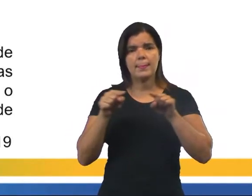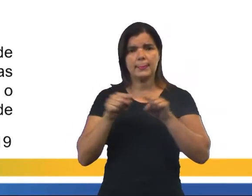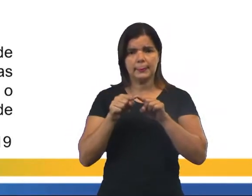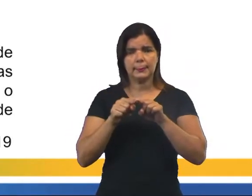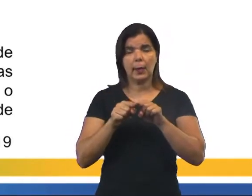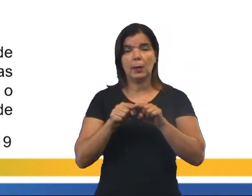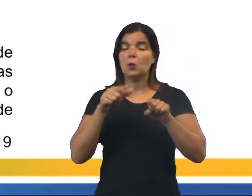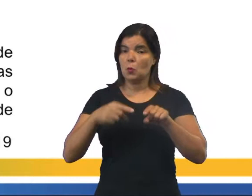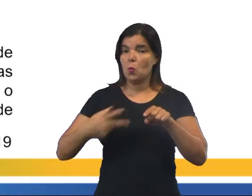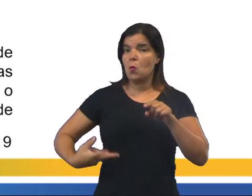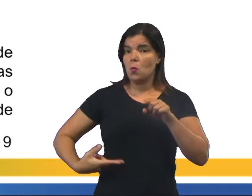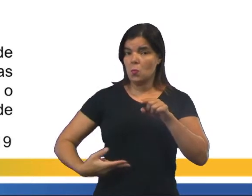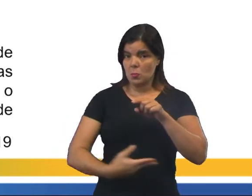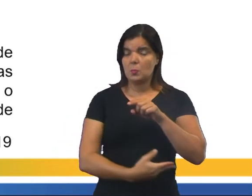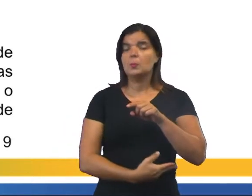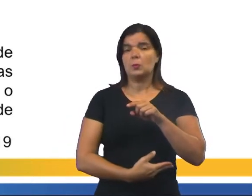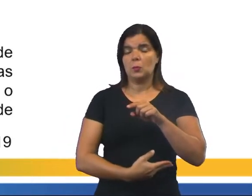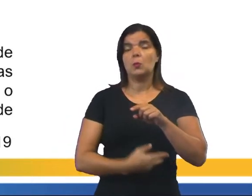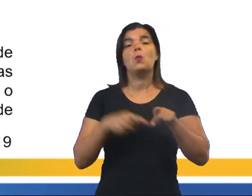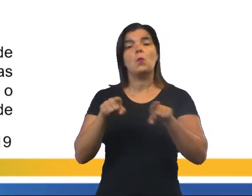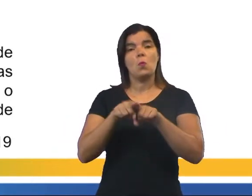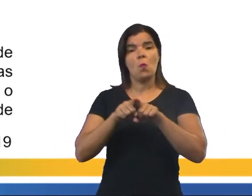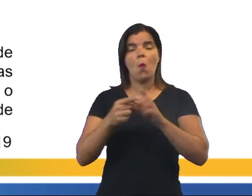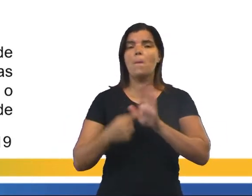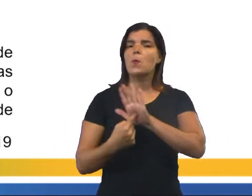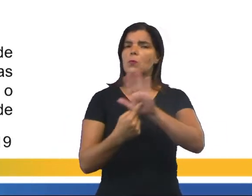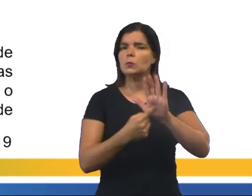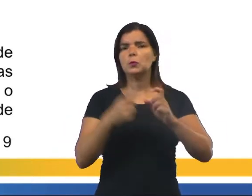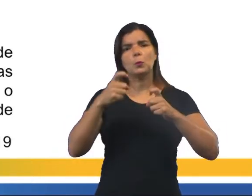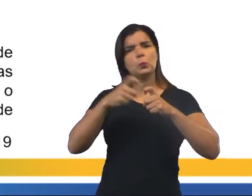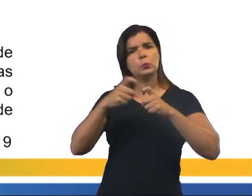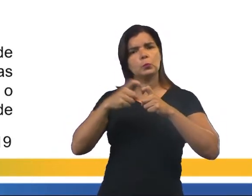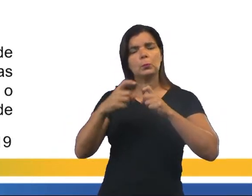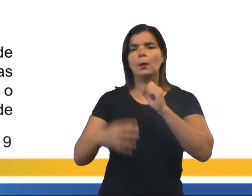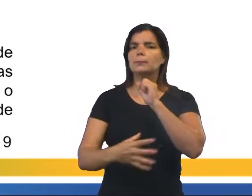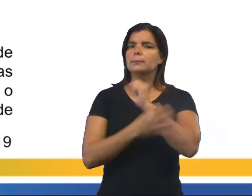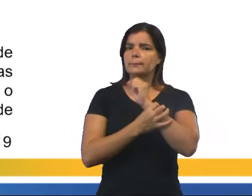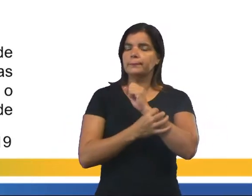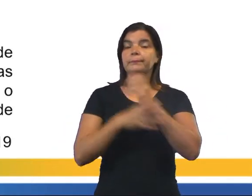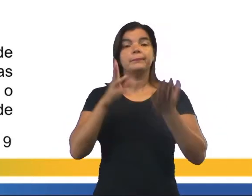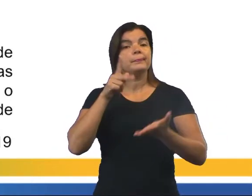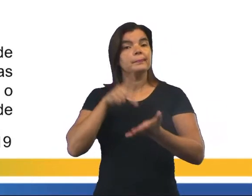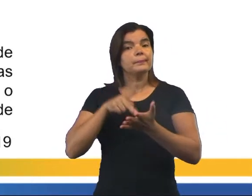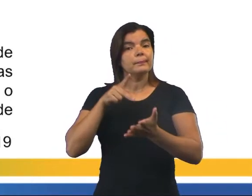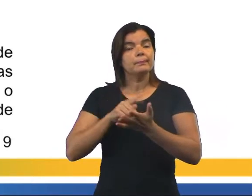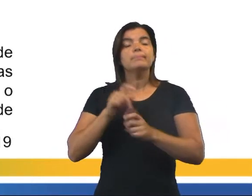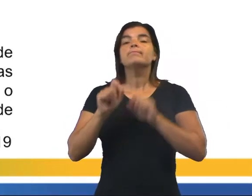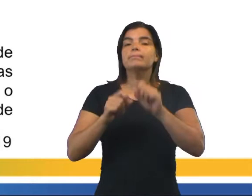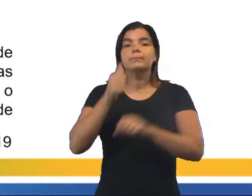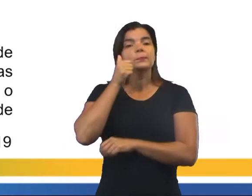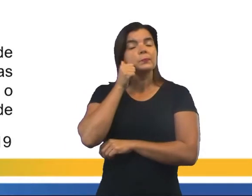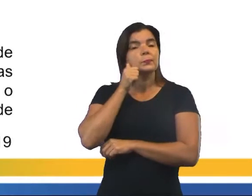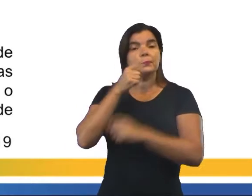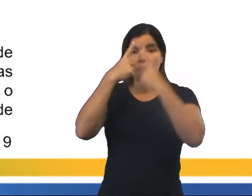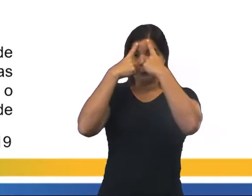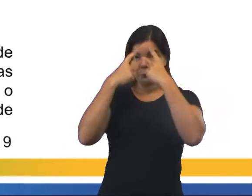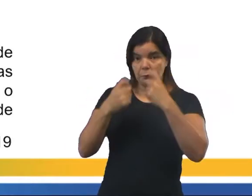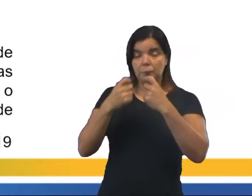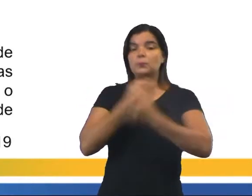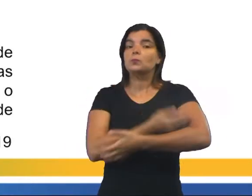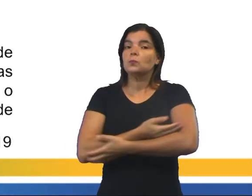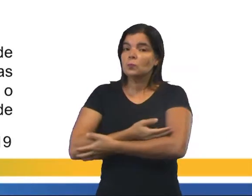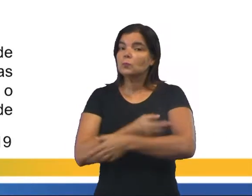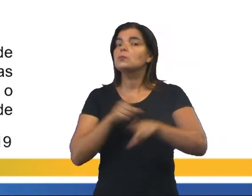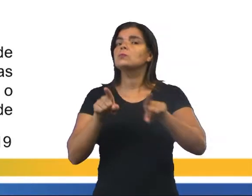Na cesárea como indicação médica para o parto seguro. A verdade é que a violência